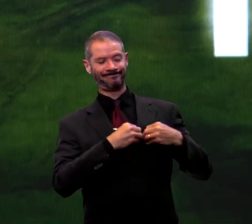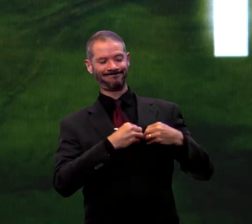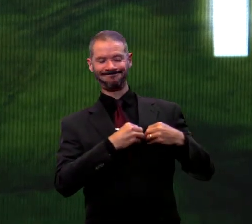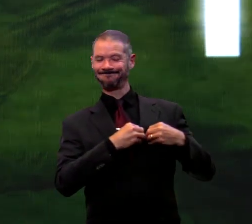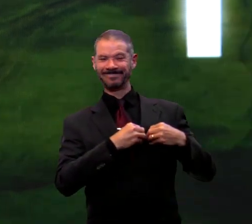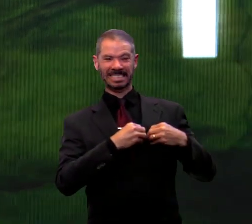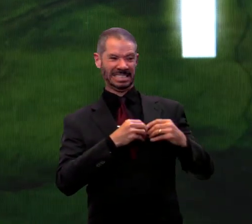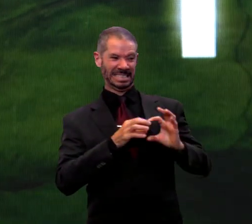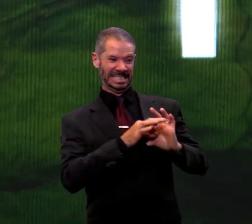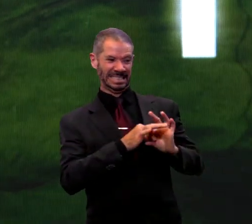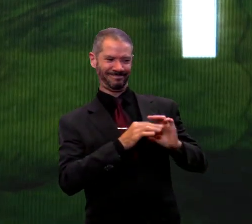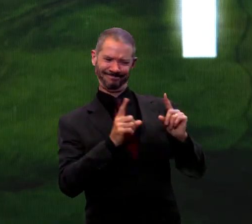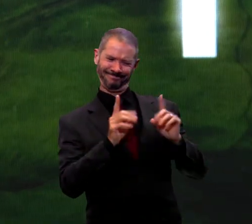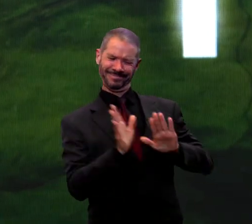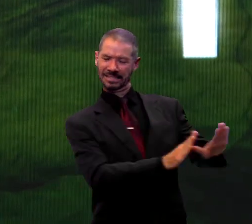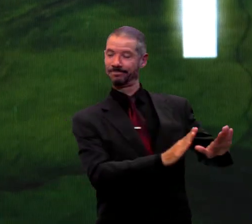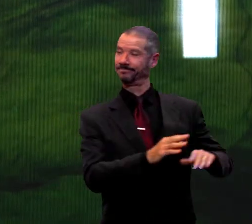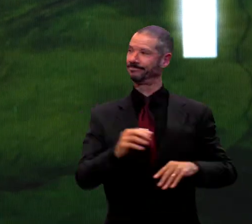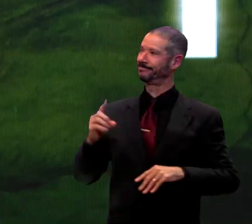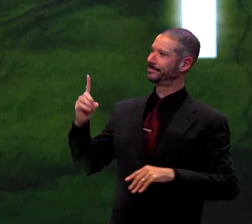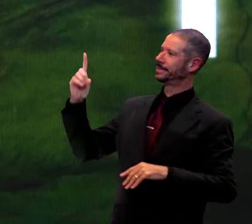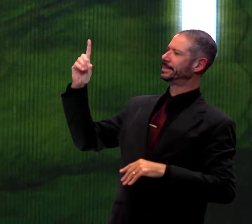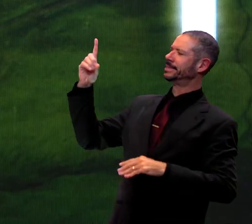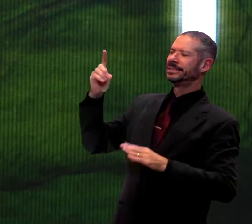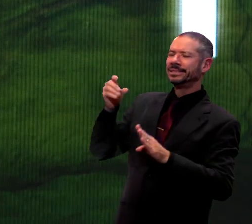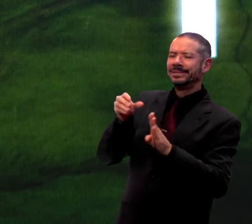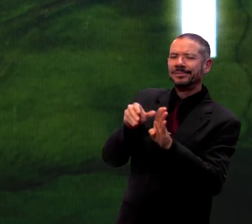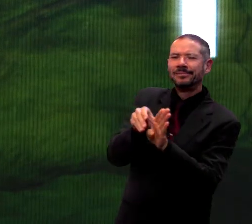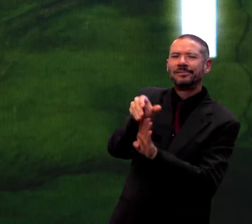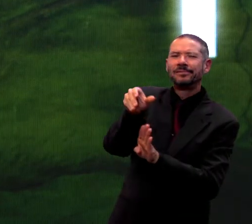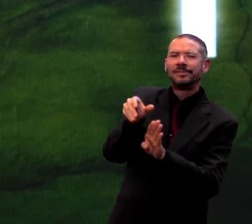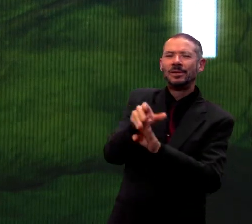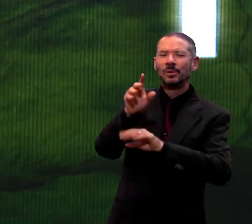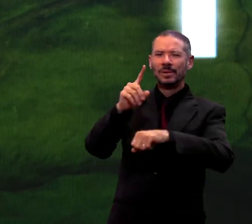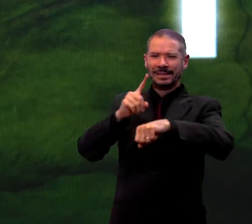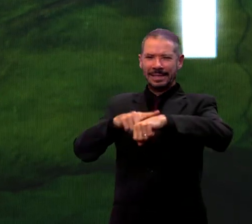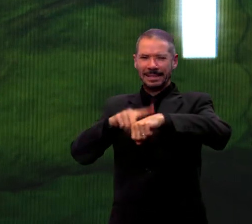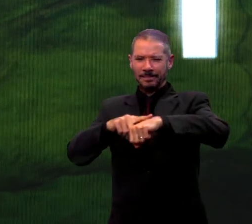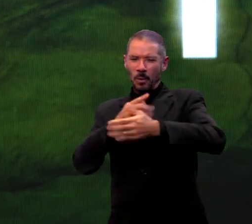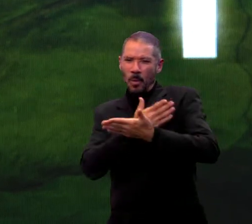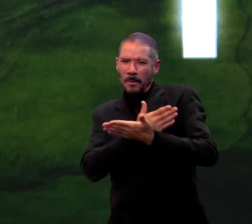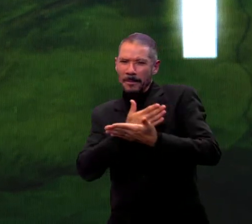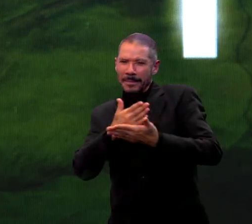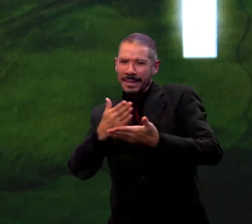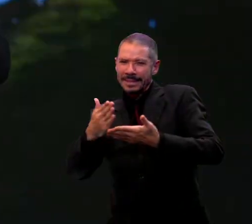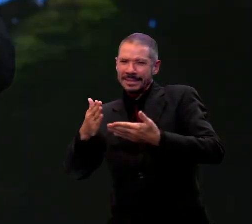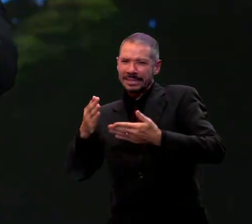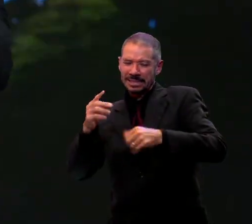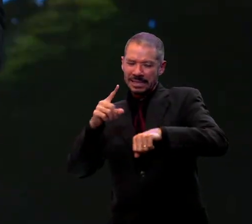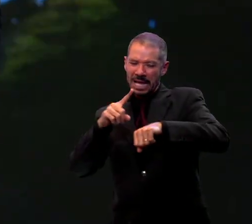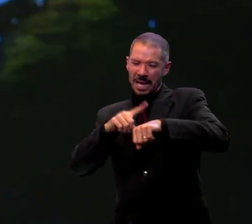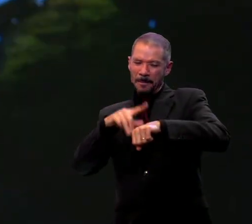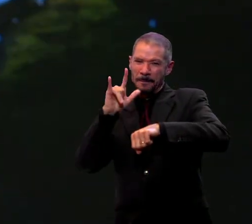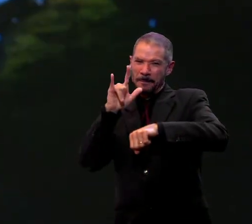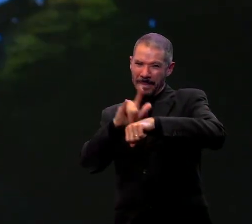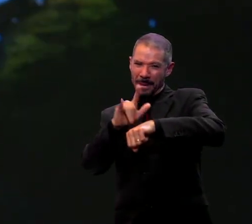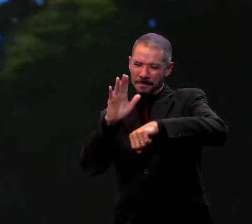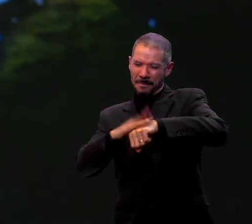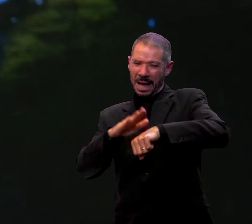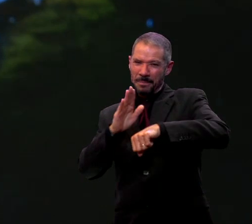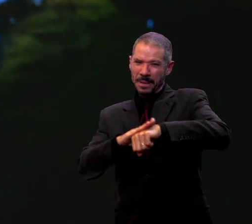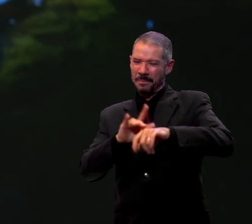diz: filho, ainda dá tempo, entre em ação, mostra o meu amor, faz o